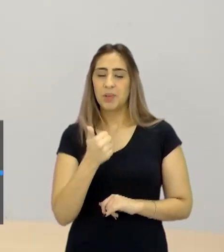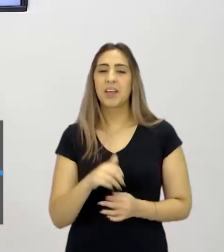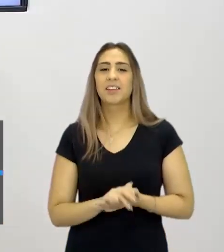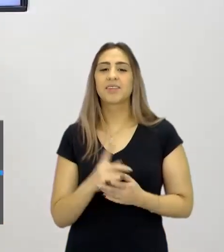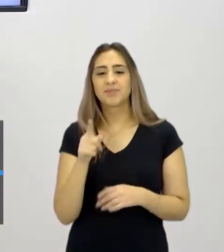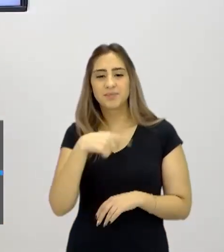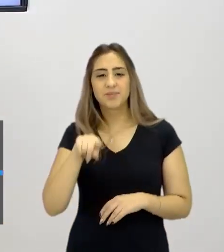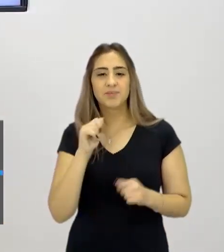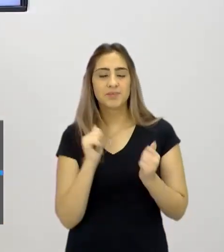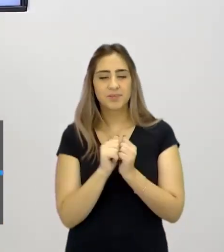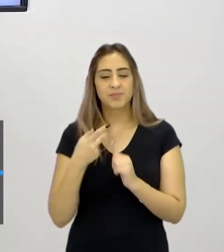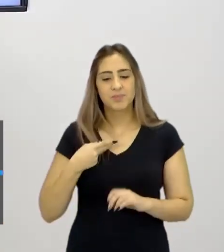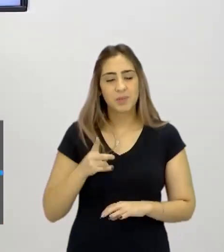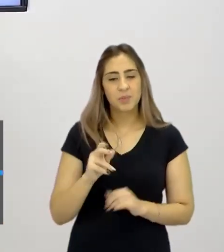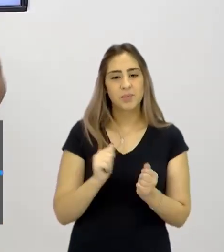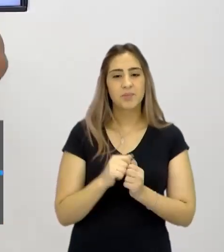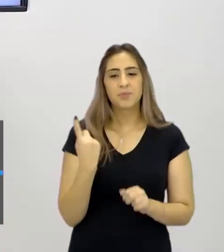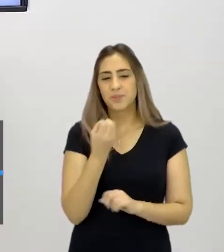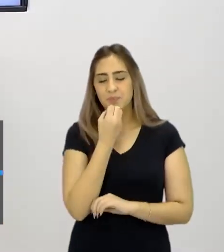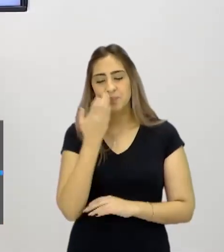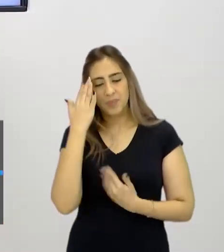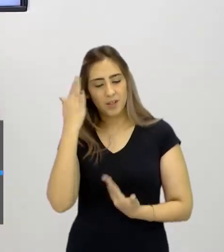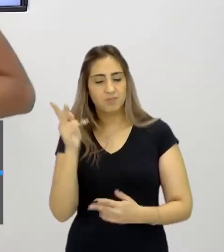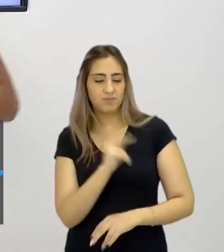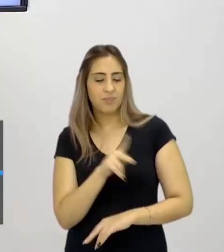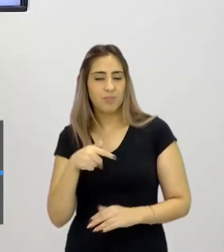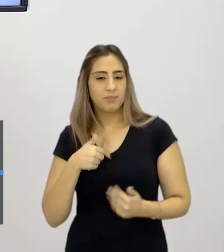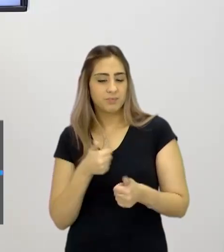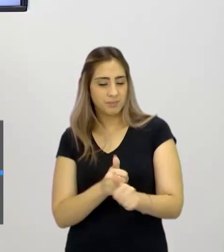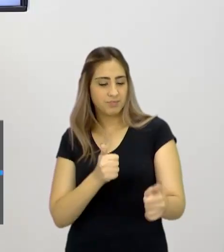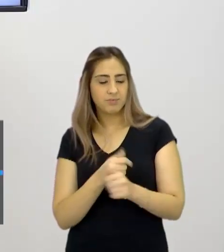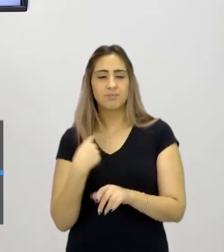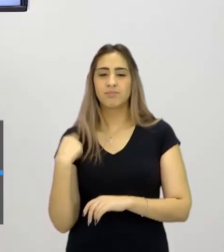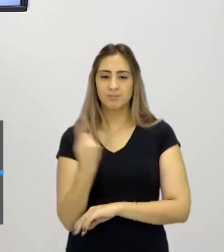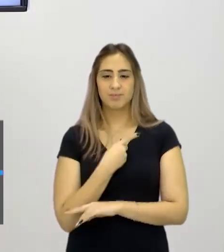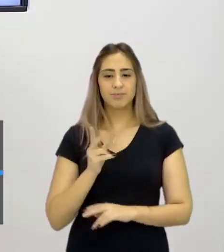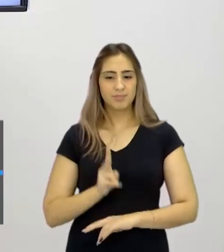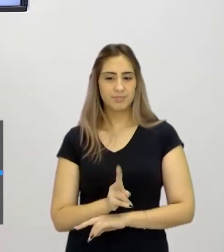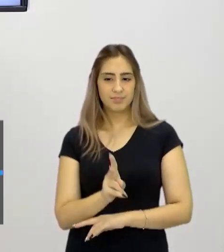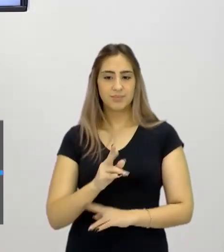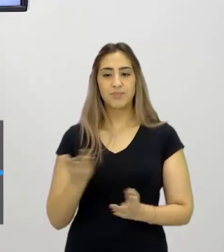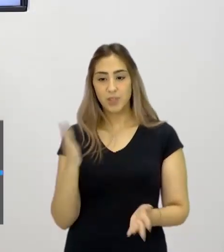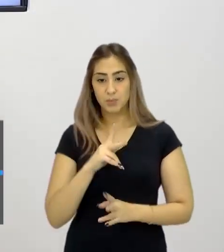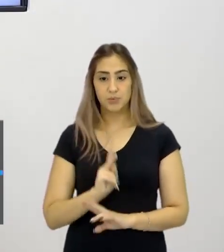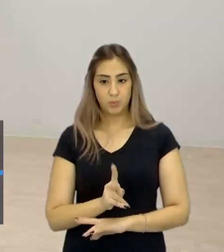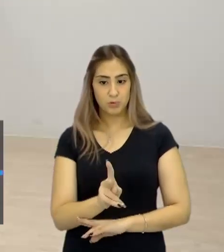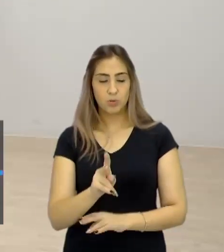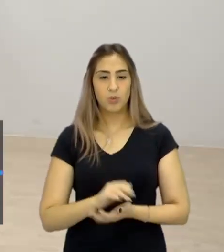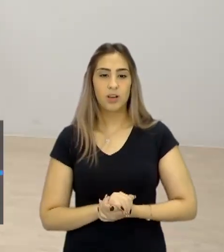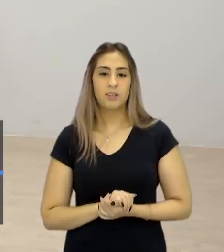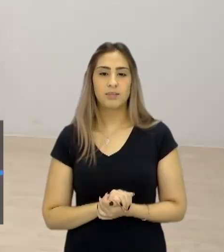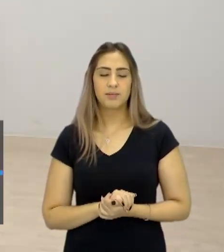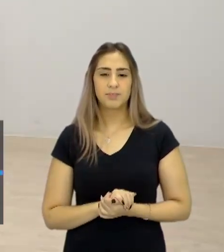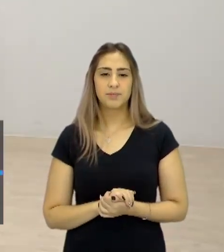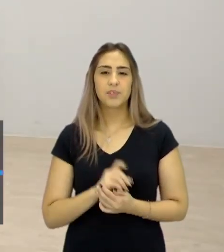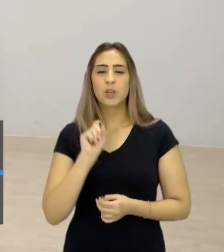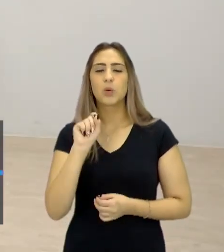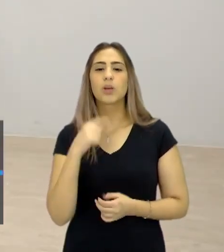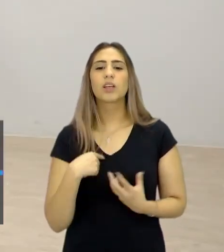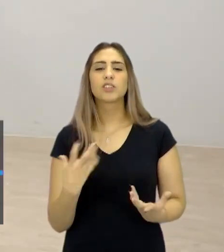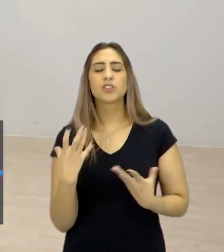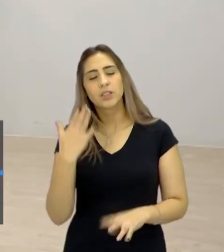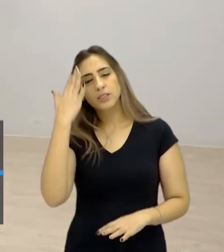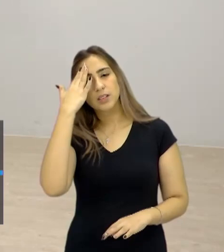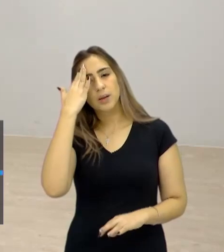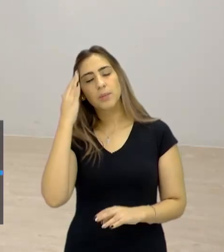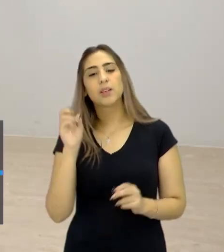sempre conosco aqui. Muito obrigada, professores, por essa companhia que vocês sempre fazem aqui com a gente. Vamos continuar? Sim. Tá bom. Então, o que a gente quer saber